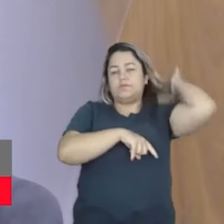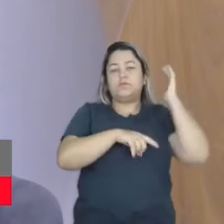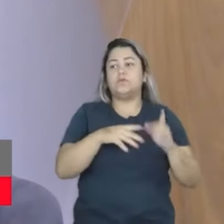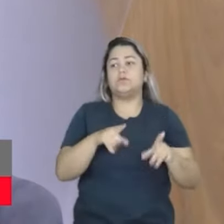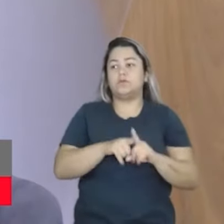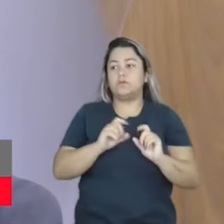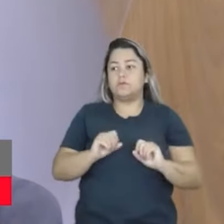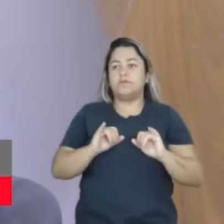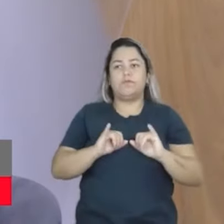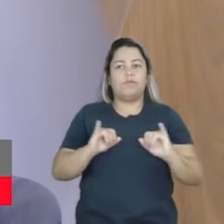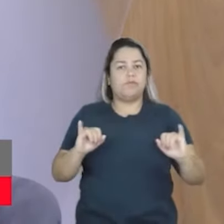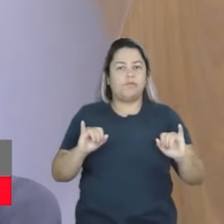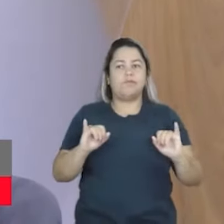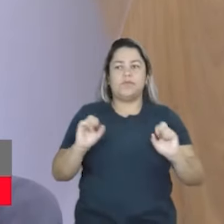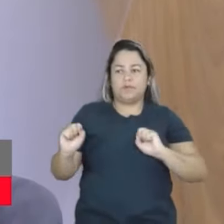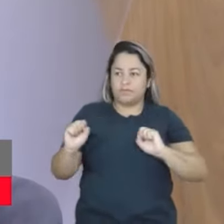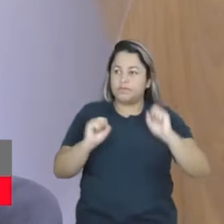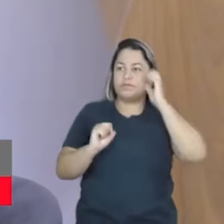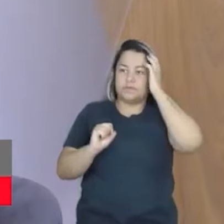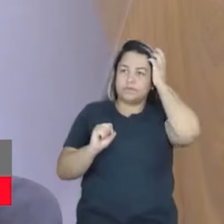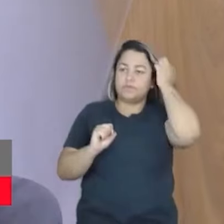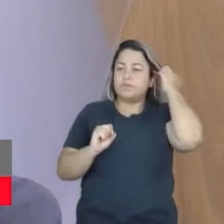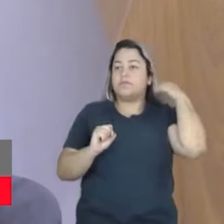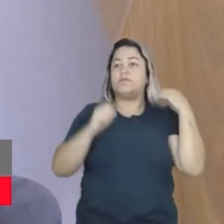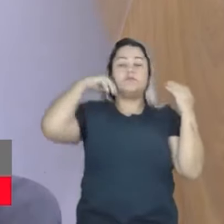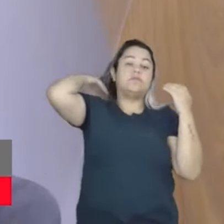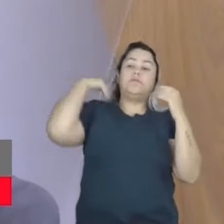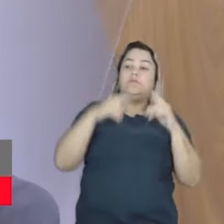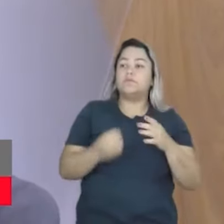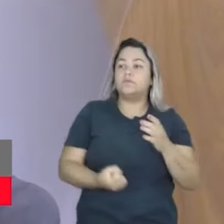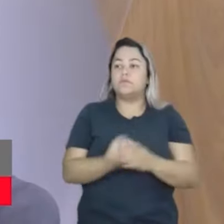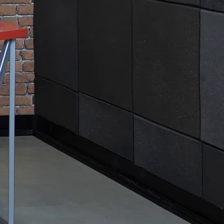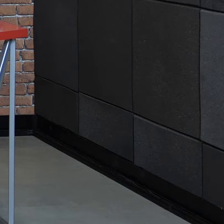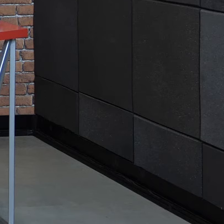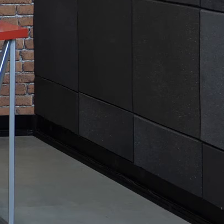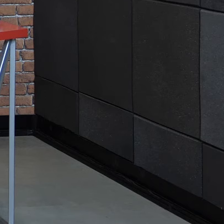ao assumirem o governo, eles possam criar organismos que combatam o racismo.